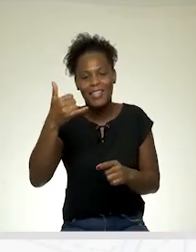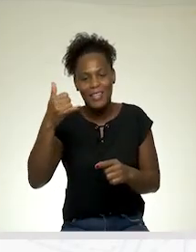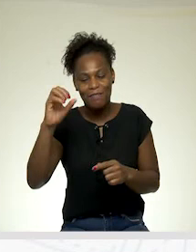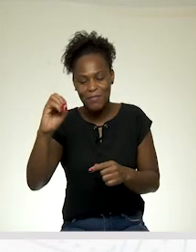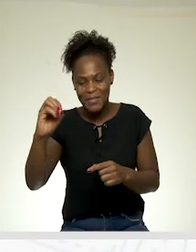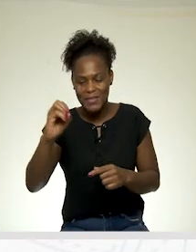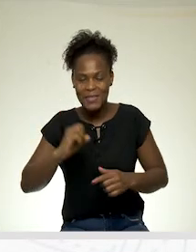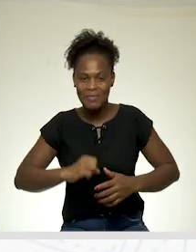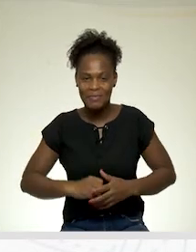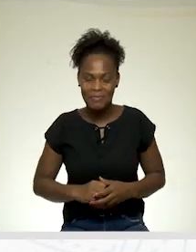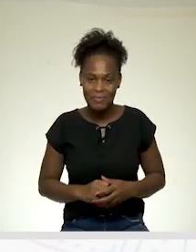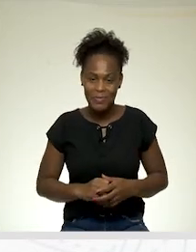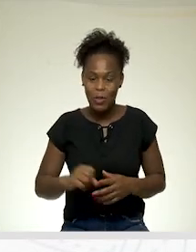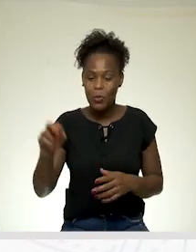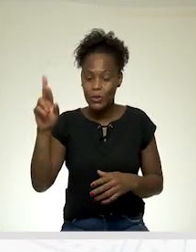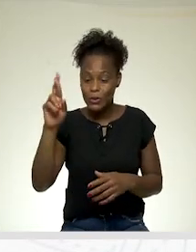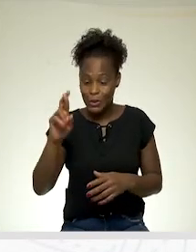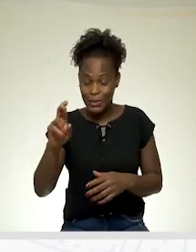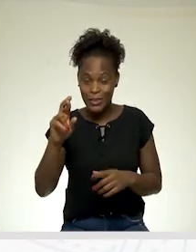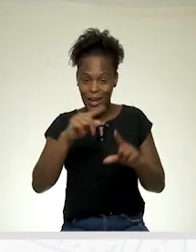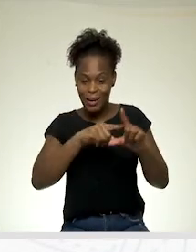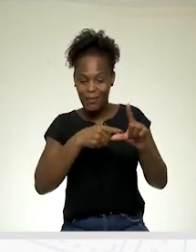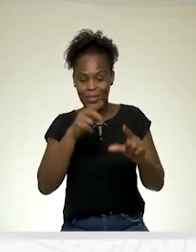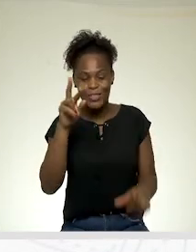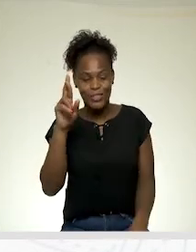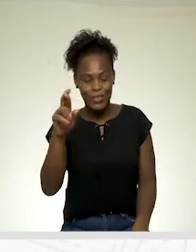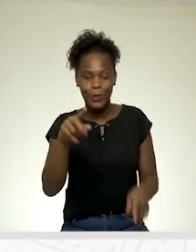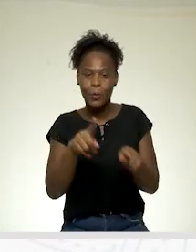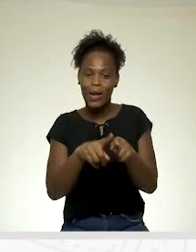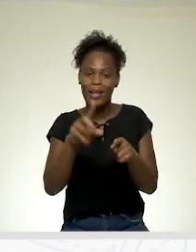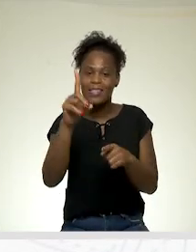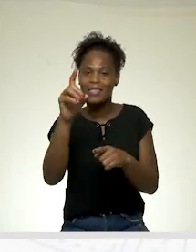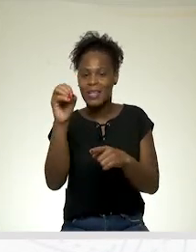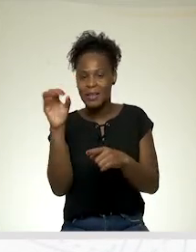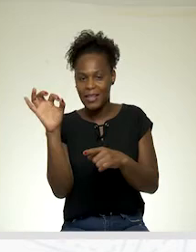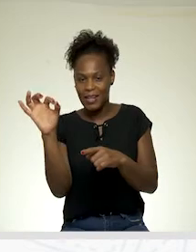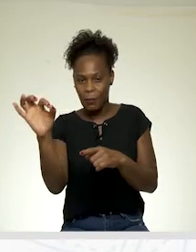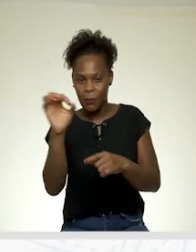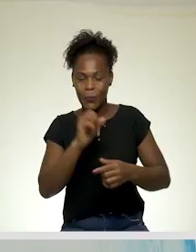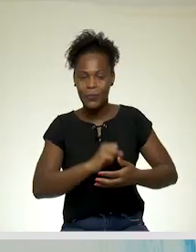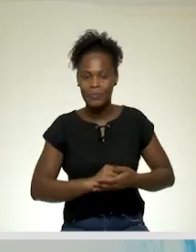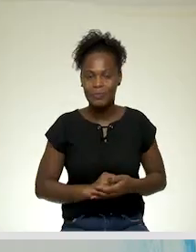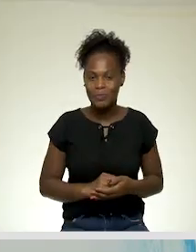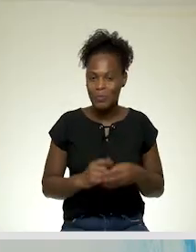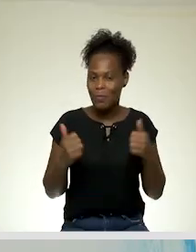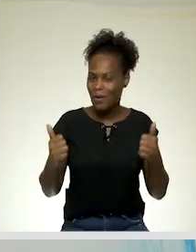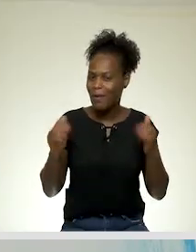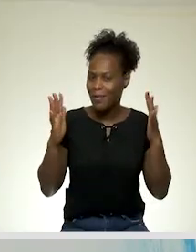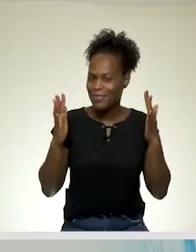120. Então, ângulo no ponto X é igual a 60 graus. Muito bem.